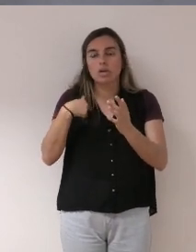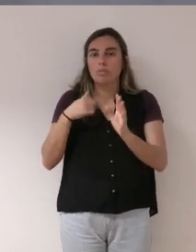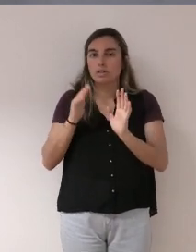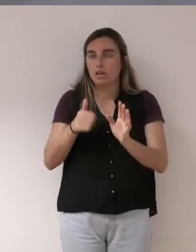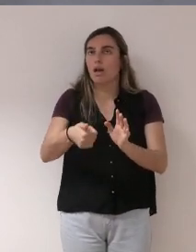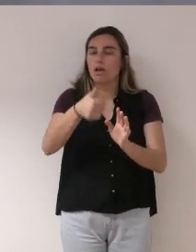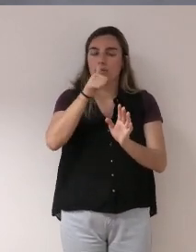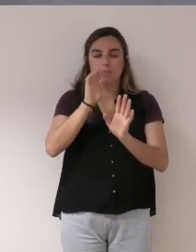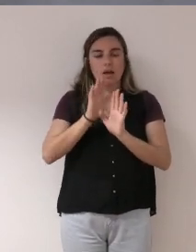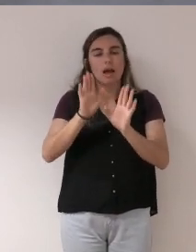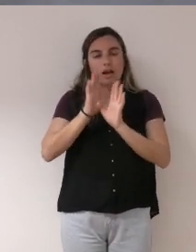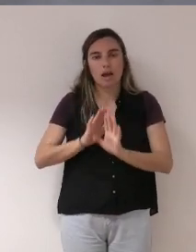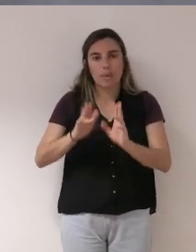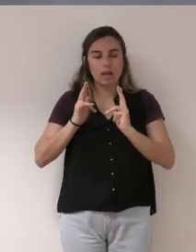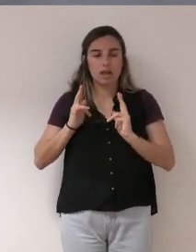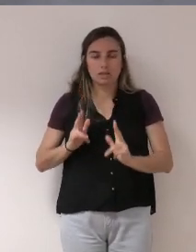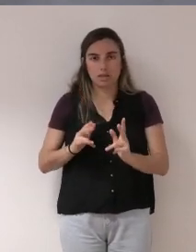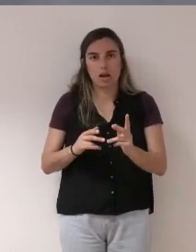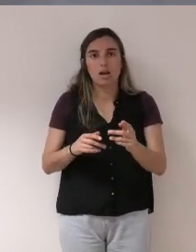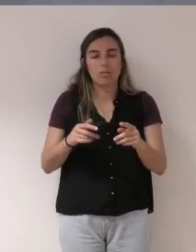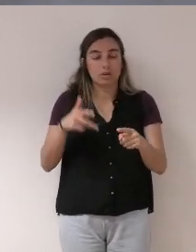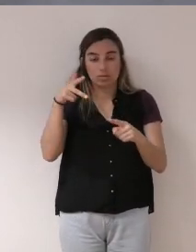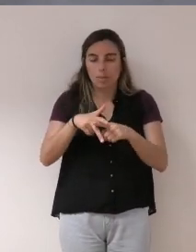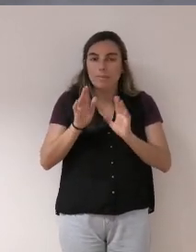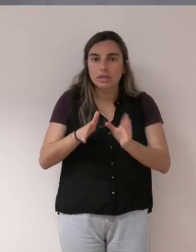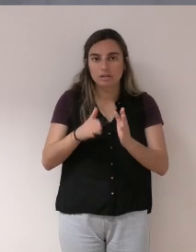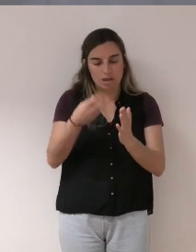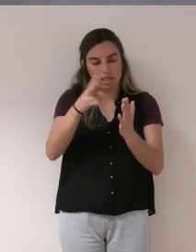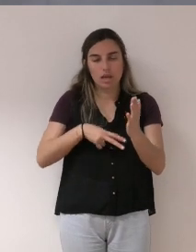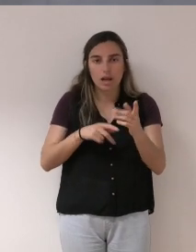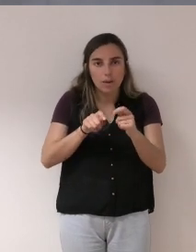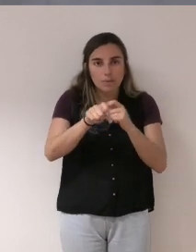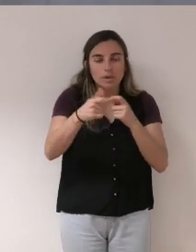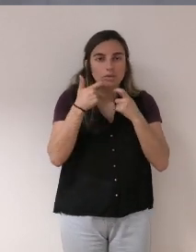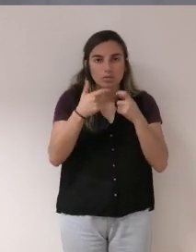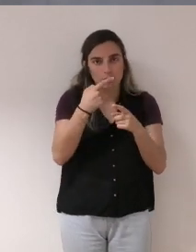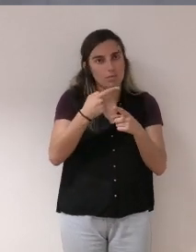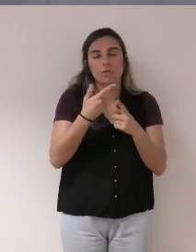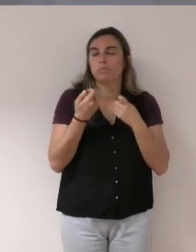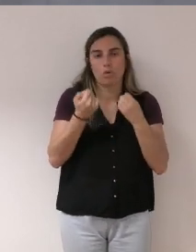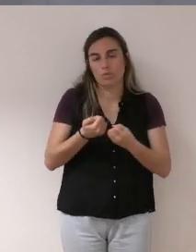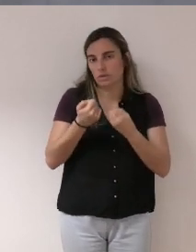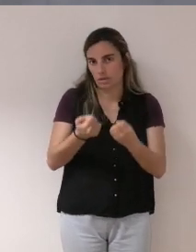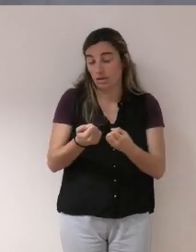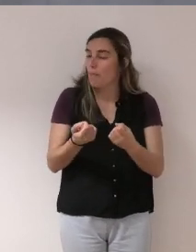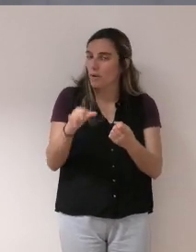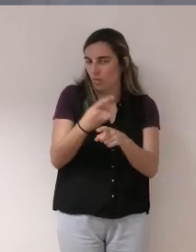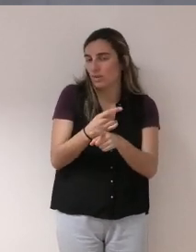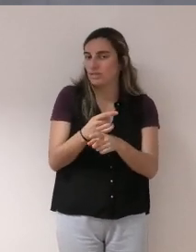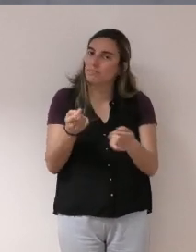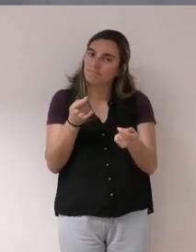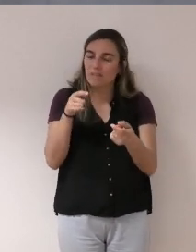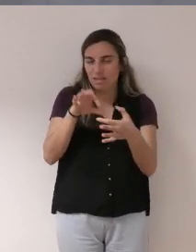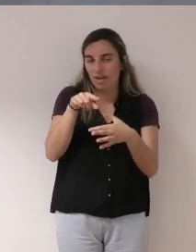e depois volto. É qualquer coisa desse estilo, mas não é? Era isso que eu queria sugerir, não? Não